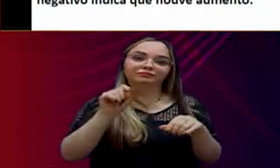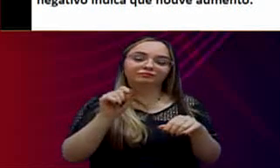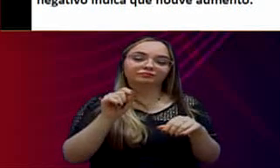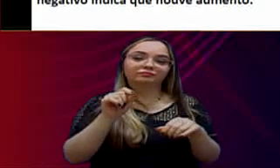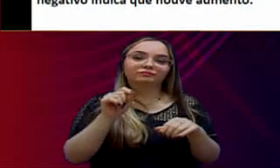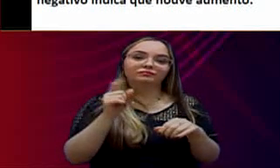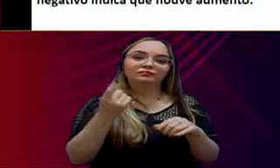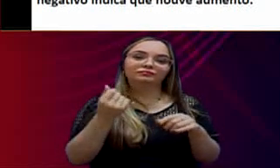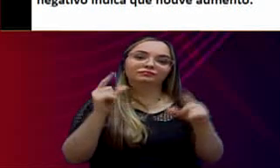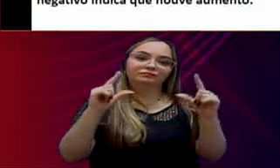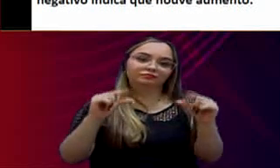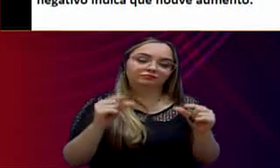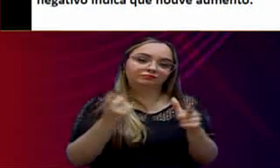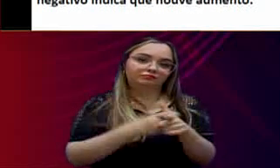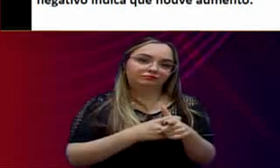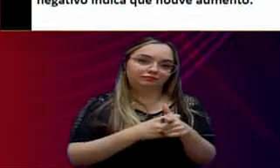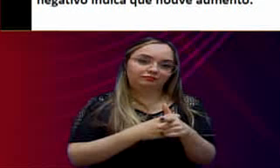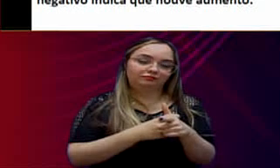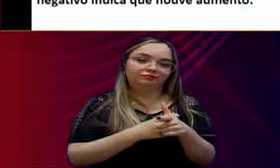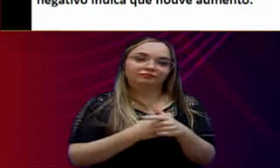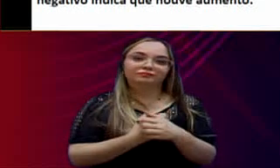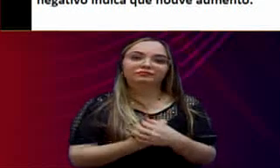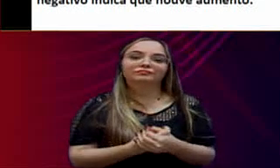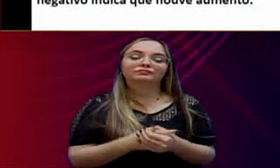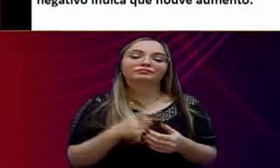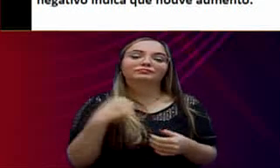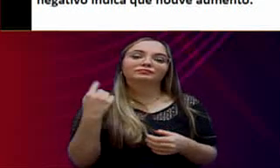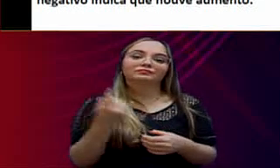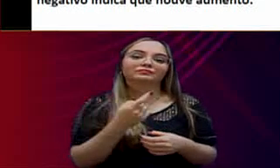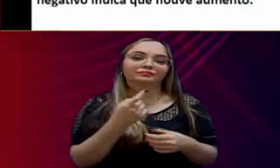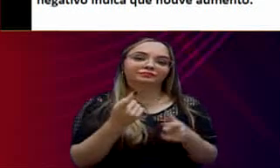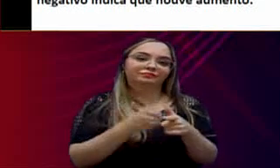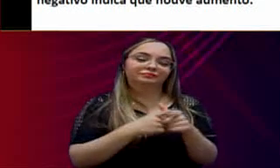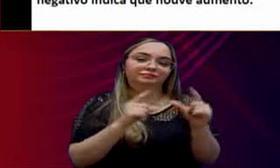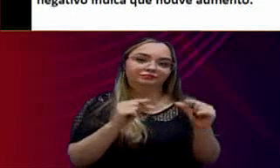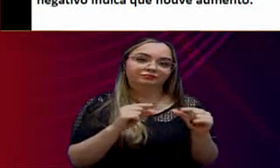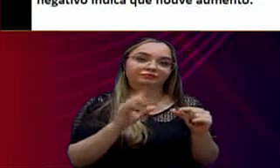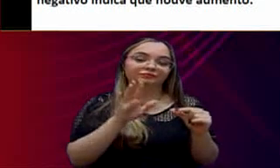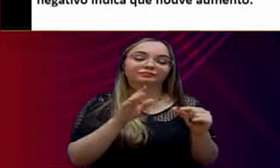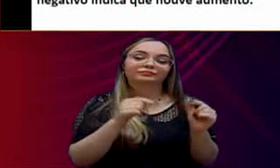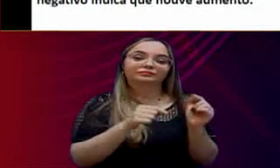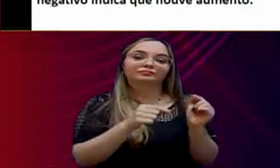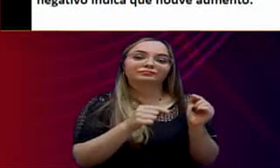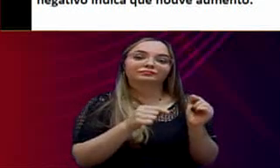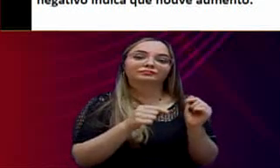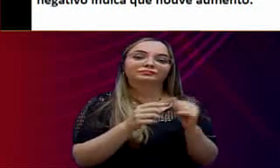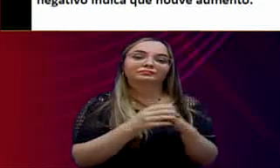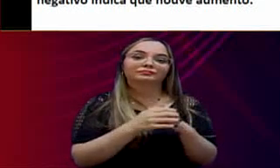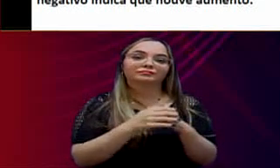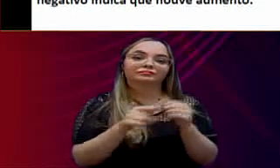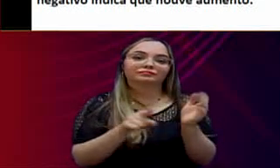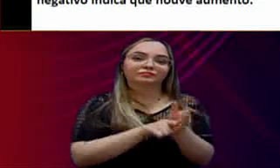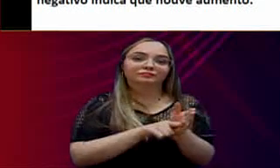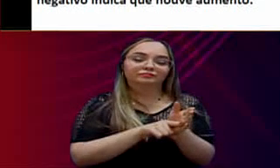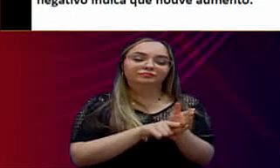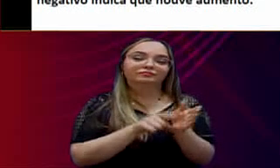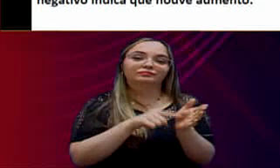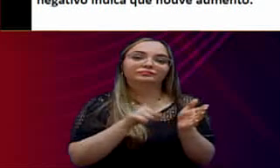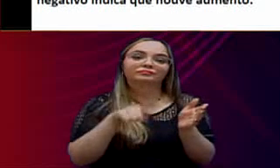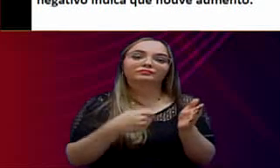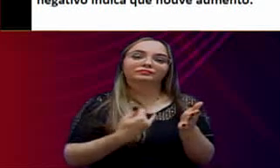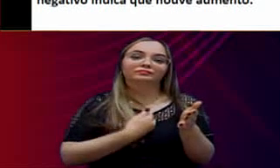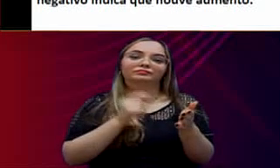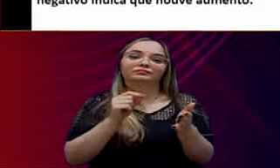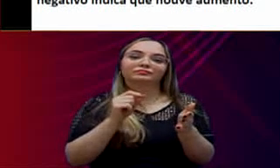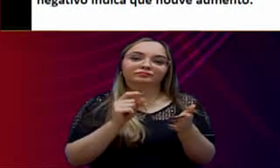uma diminuição da dívida consolidada líquida já o resultado negativo indica que